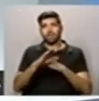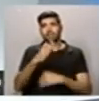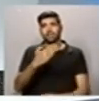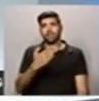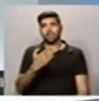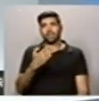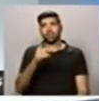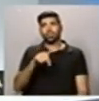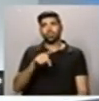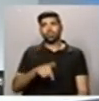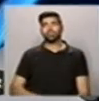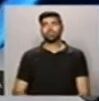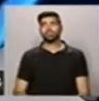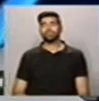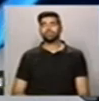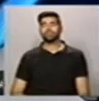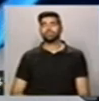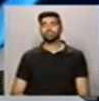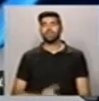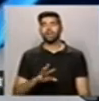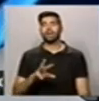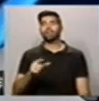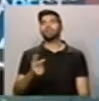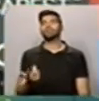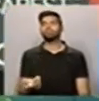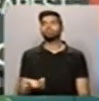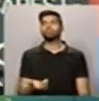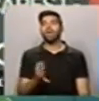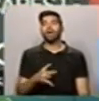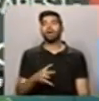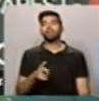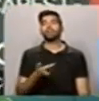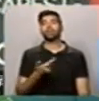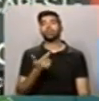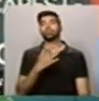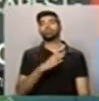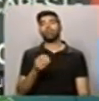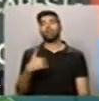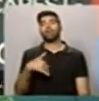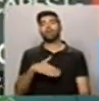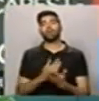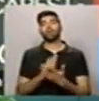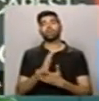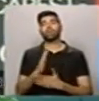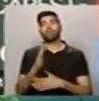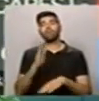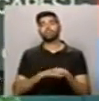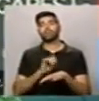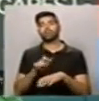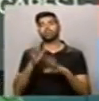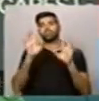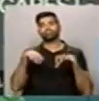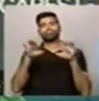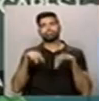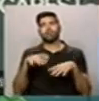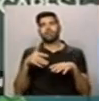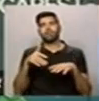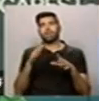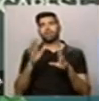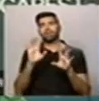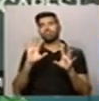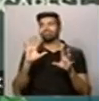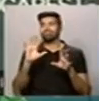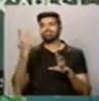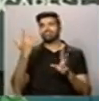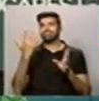17 graus para o dia de hoje. E para amanhã? Para amanhã, João, vamos continuar com a influência daquela depressão, portanto, com condições